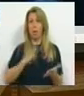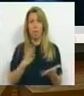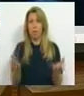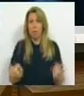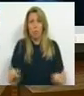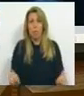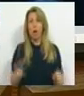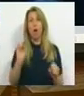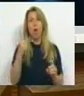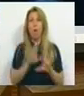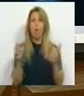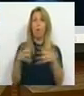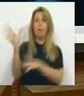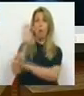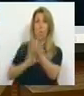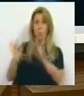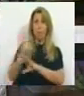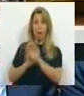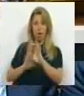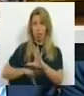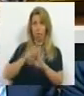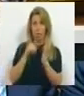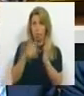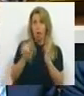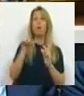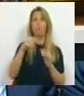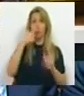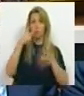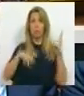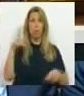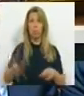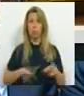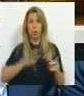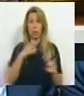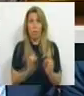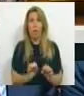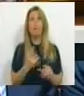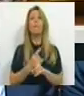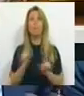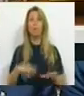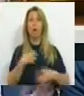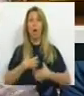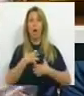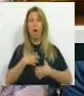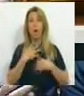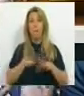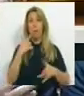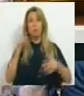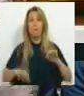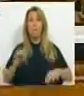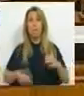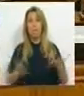Comissão Europeia. Deixe-me acrescentar, nem dos portugueses, que estão intranquilos com o que se está a passar. Muito bem.